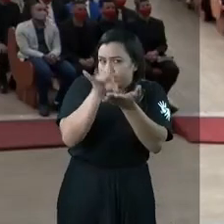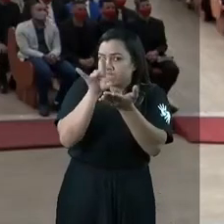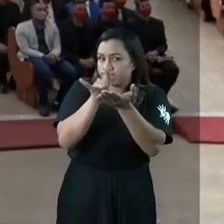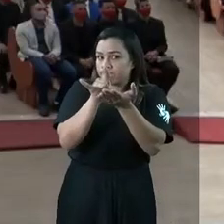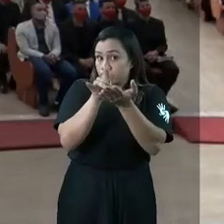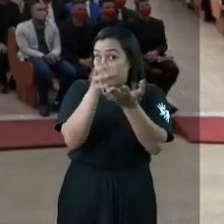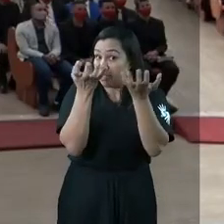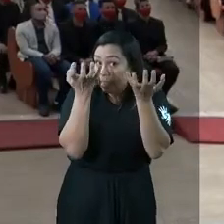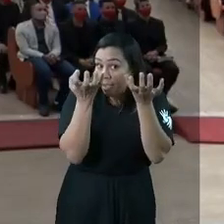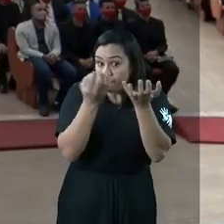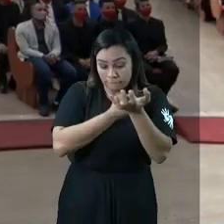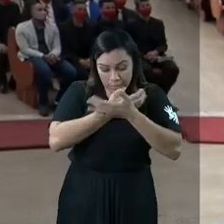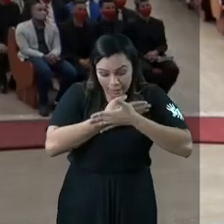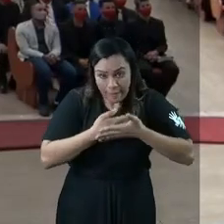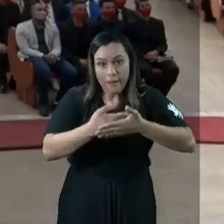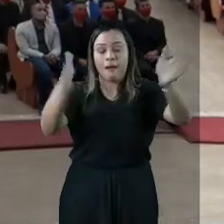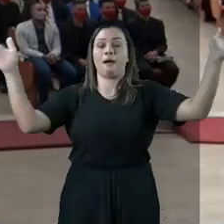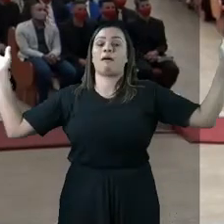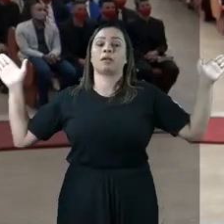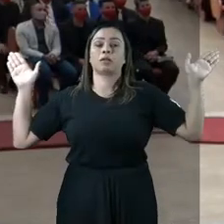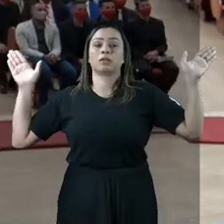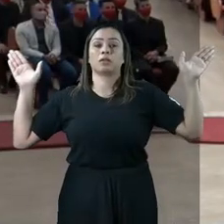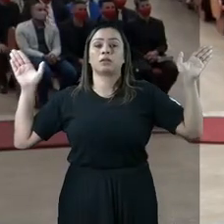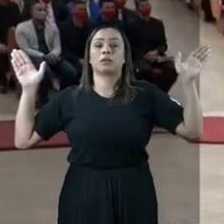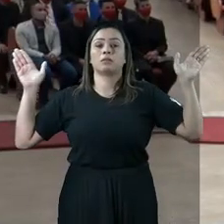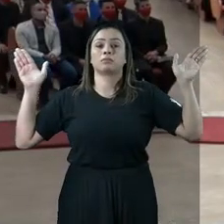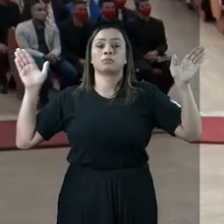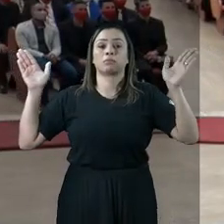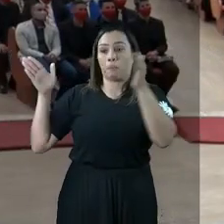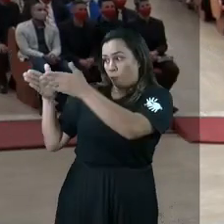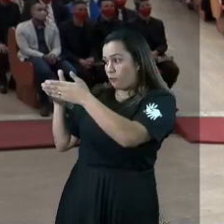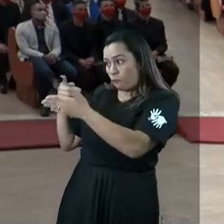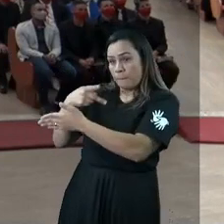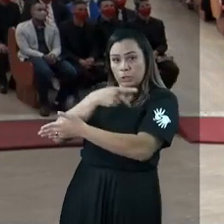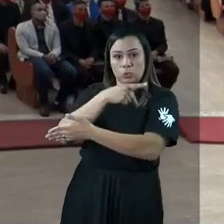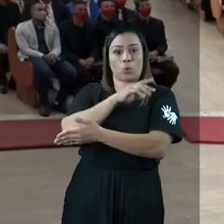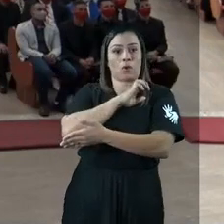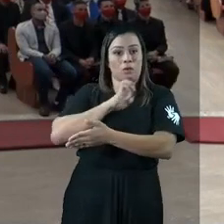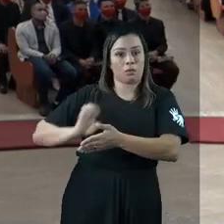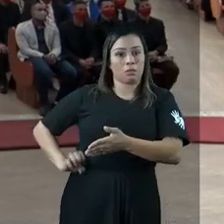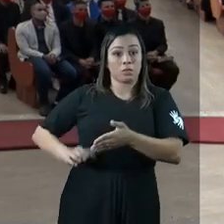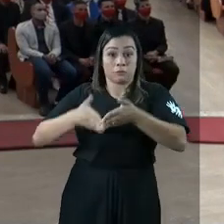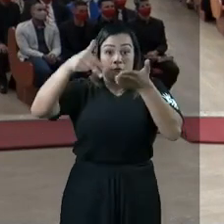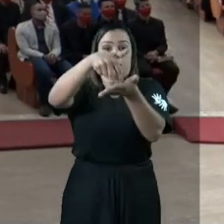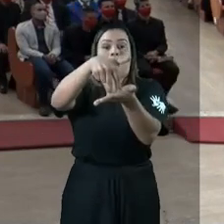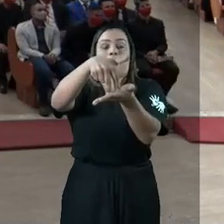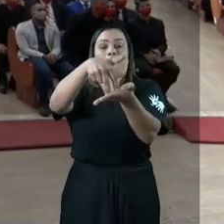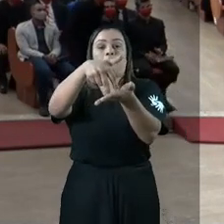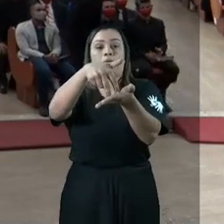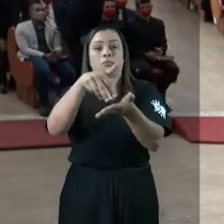para o Rei da Glória habitar na sua vida, com a permissão do nosso muito digno pastor presidente, eu te convido a ficar sobre os seus